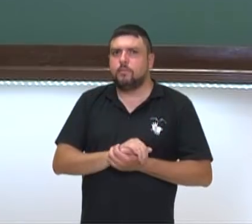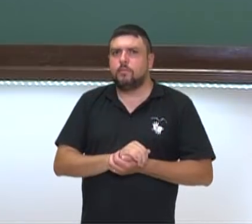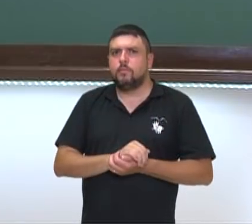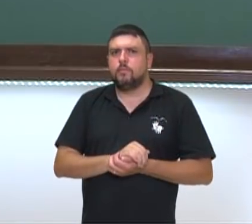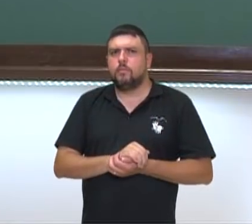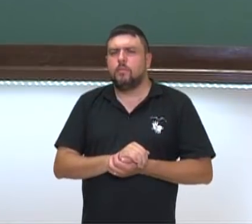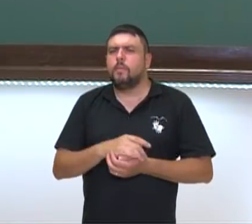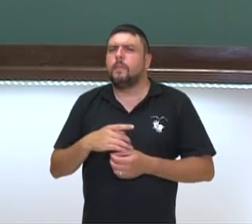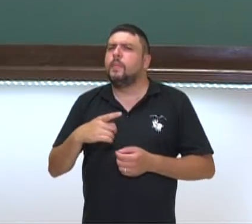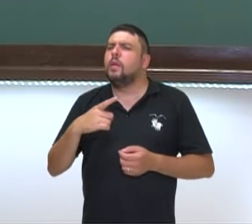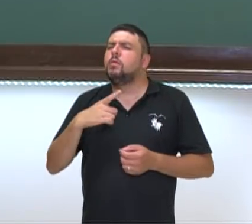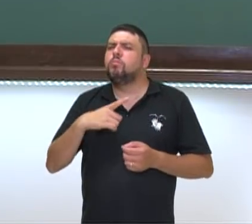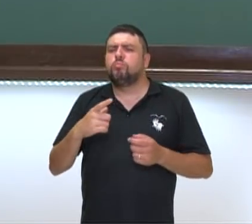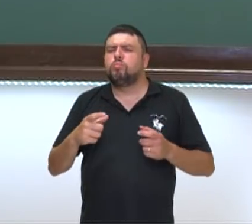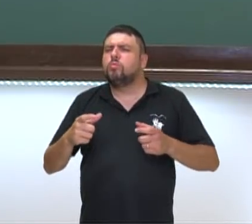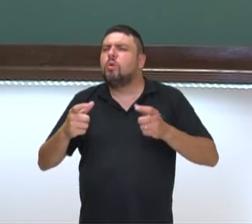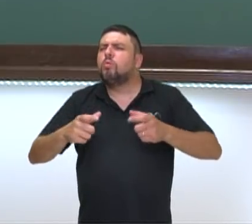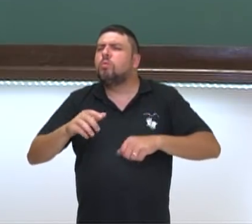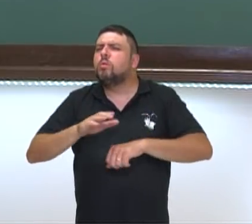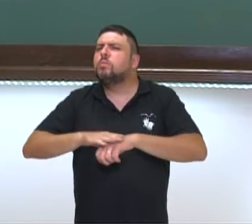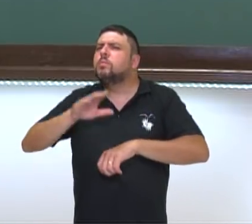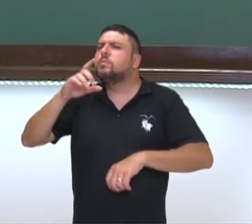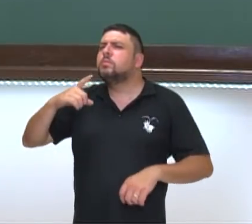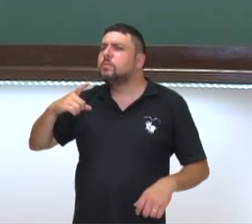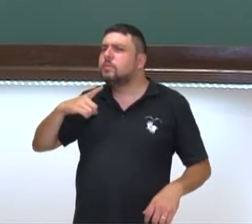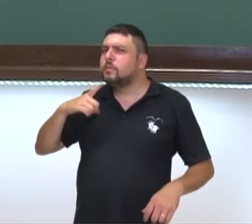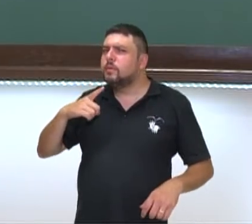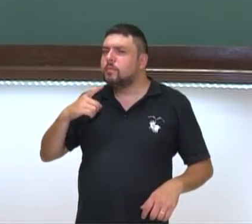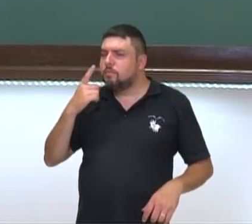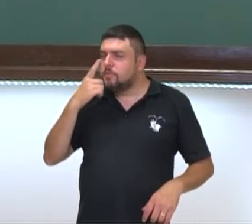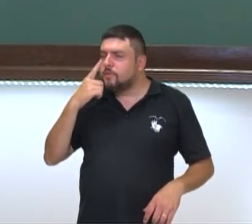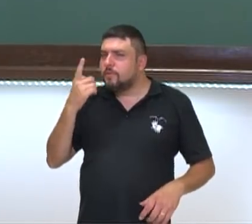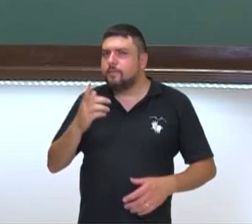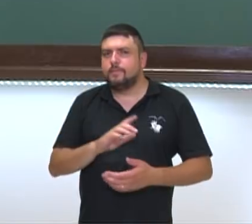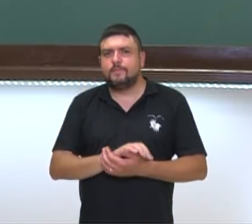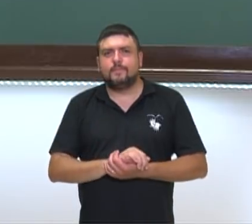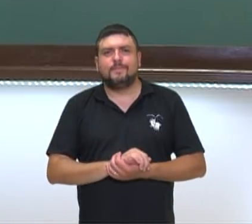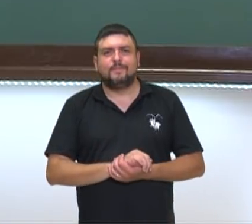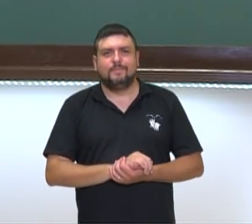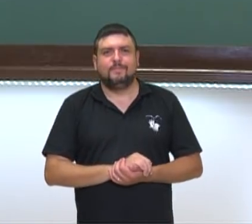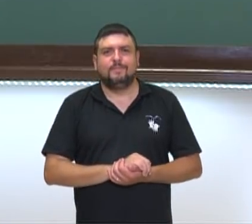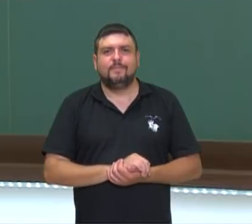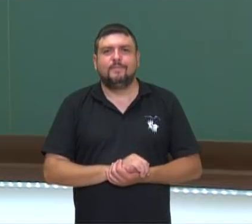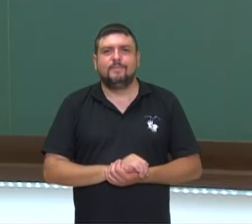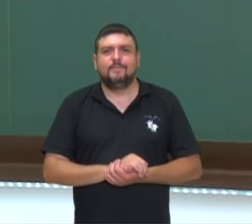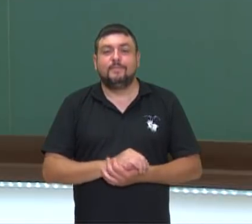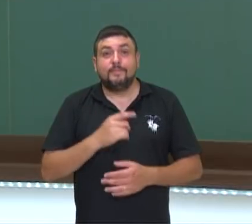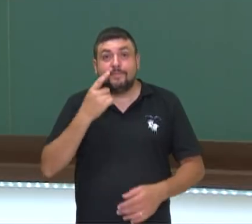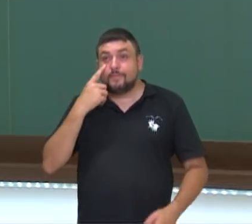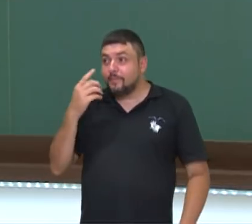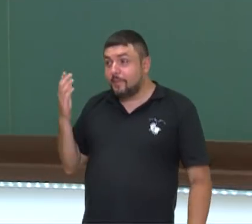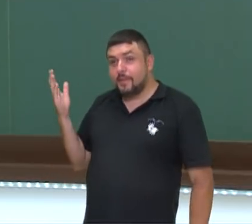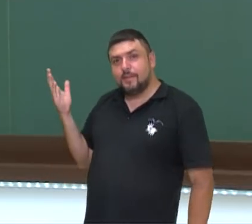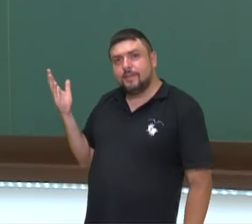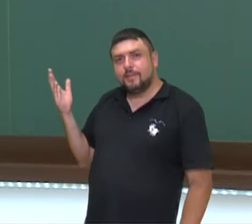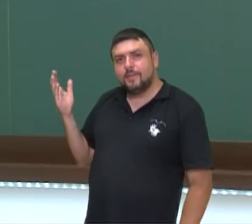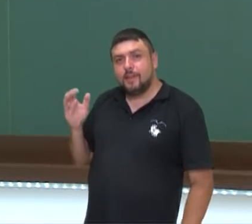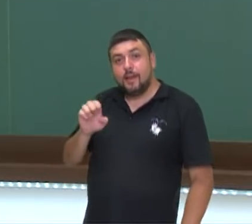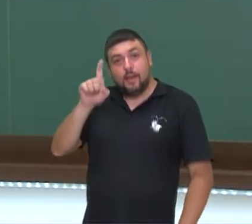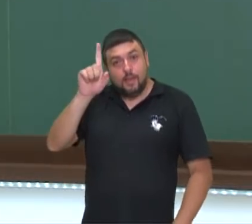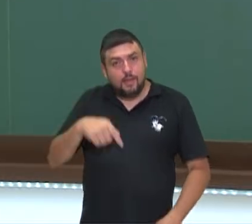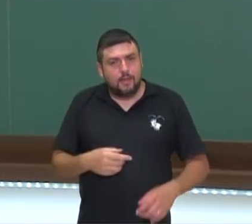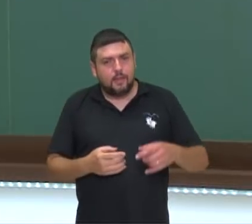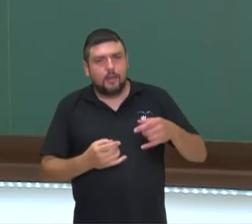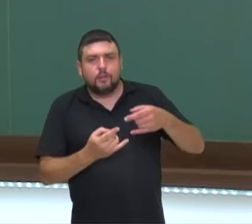gente encontra esse tipo de número? Ah, vamos olhar? Olha essa situação aqui. Essa situação é de um